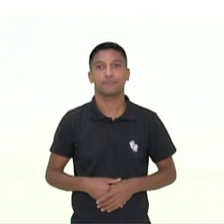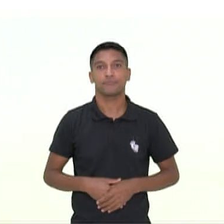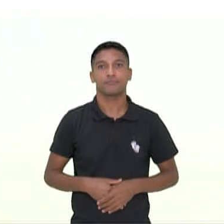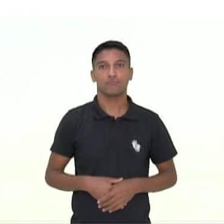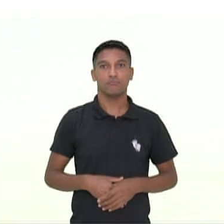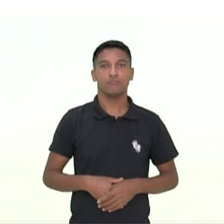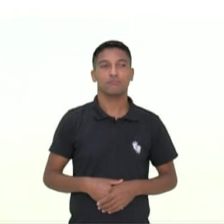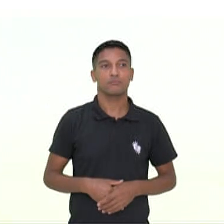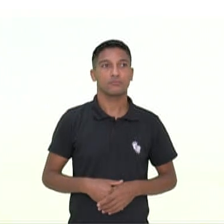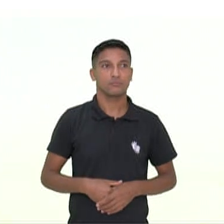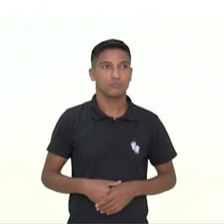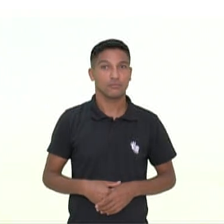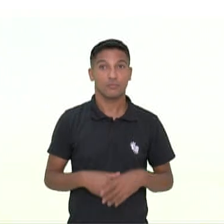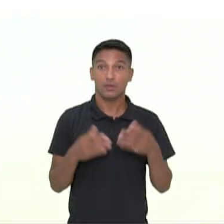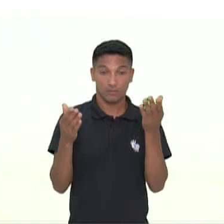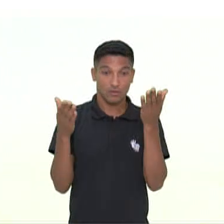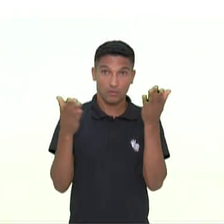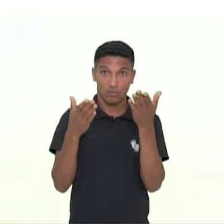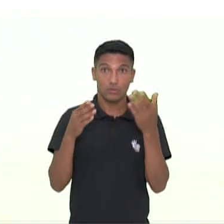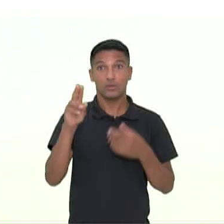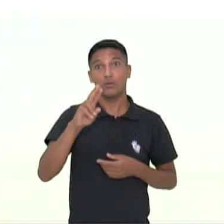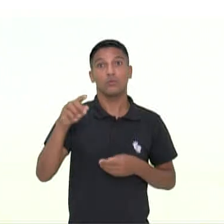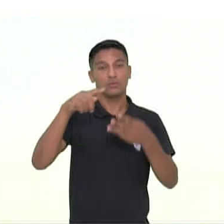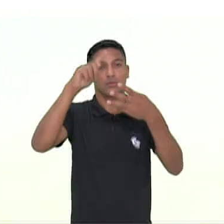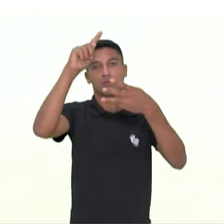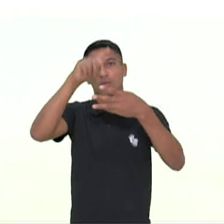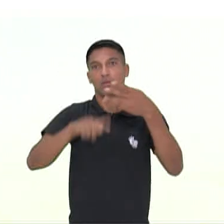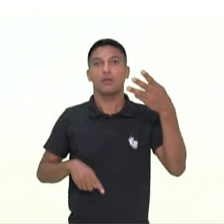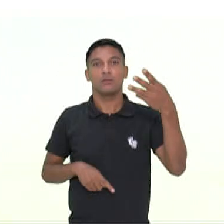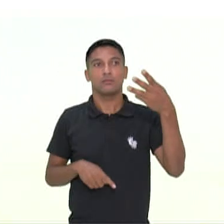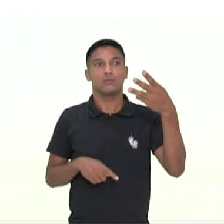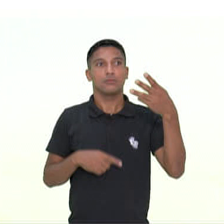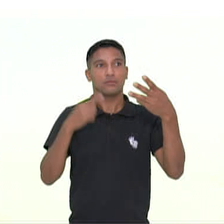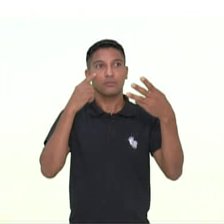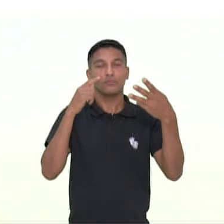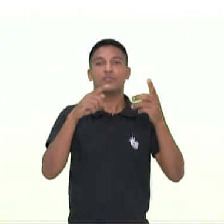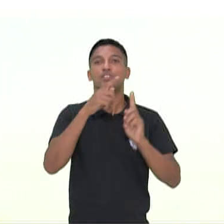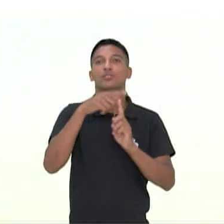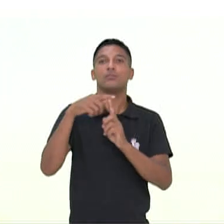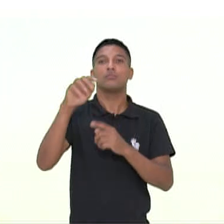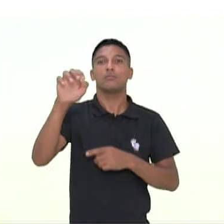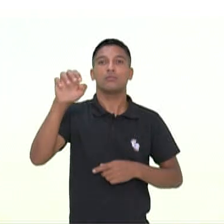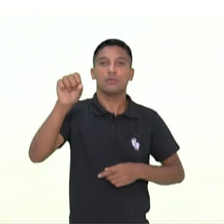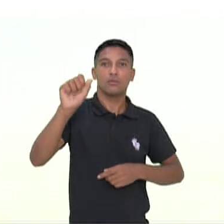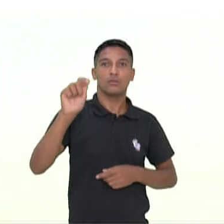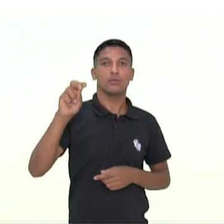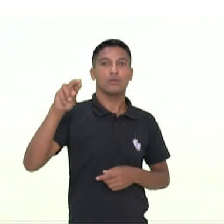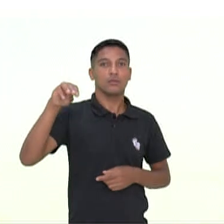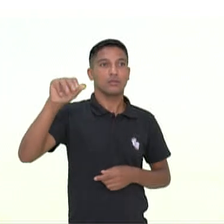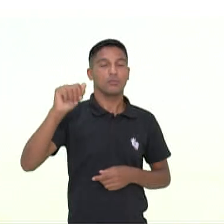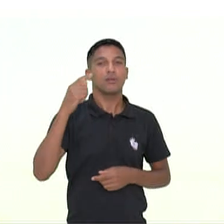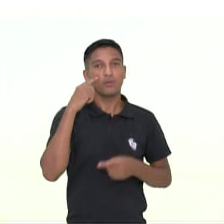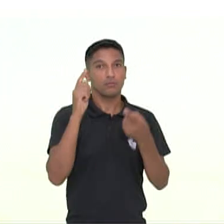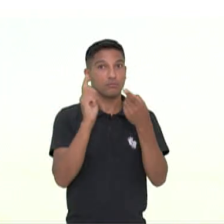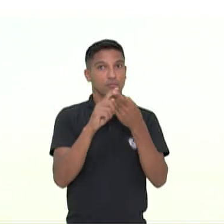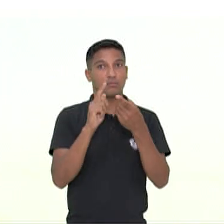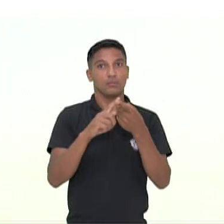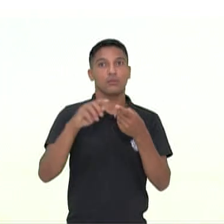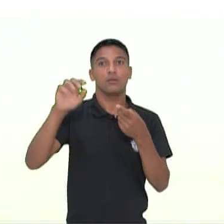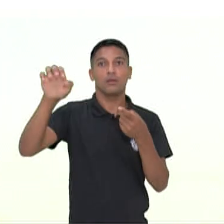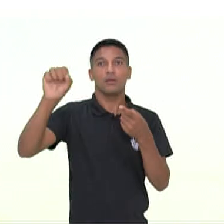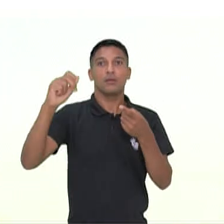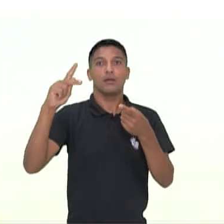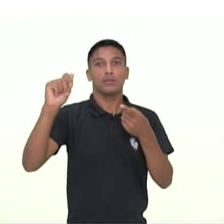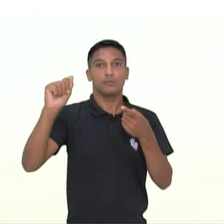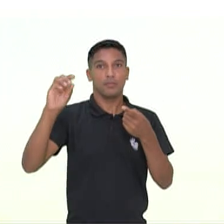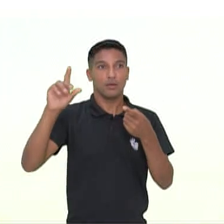dividida em três diferentes tipos de águas a saber espada florete e sabre representando